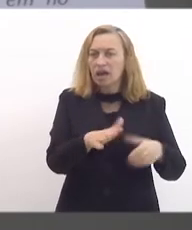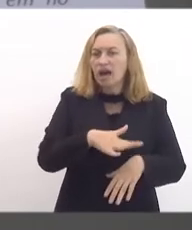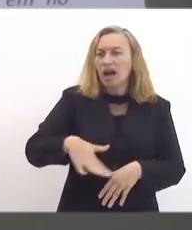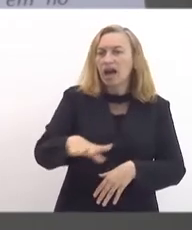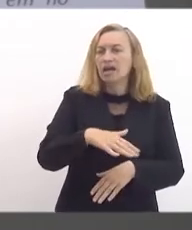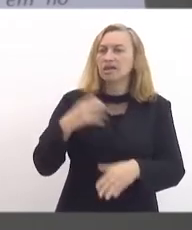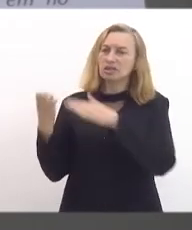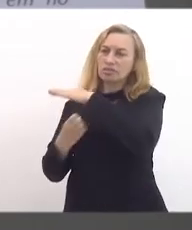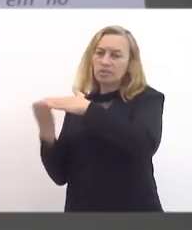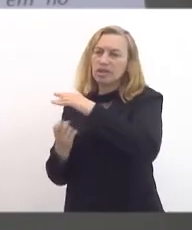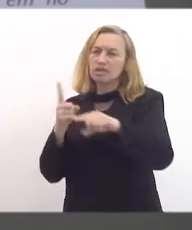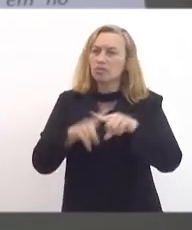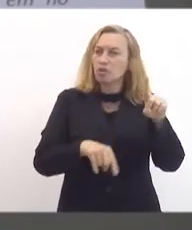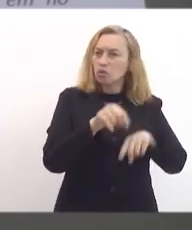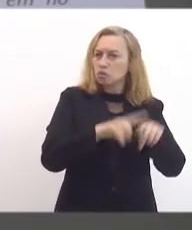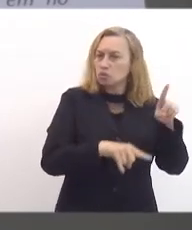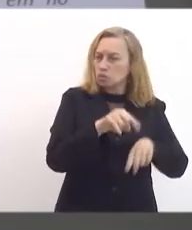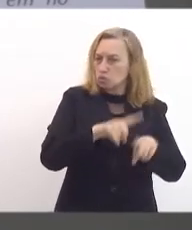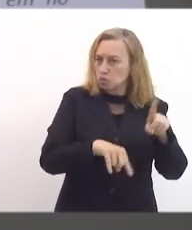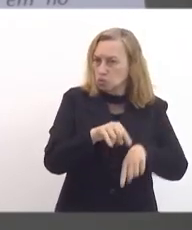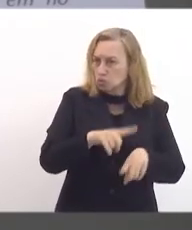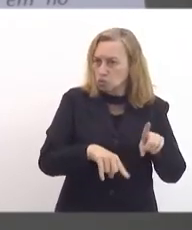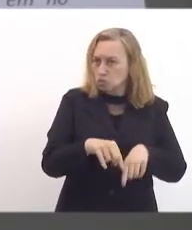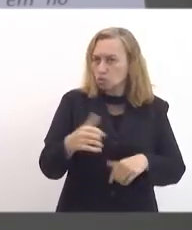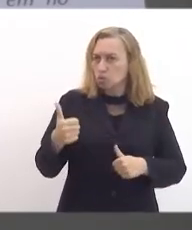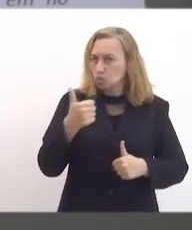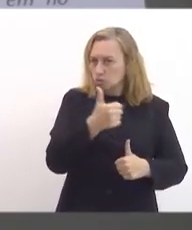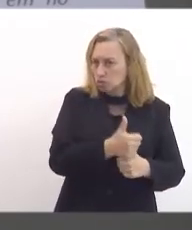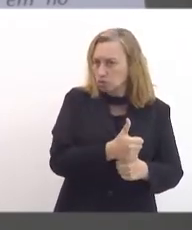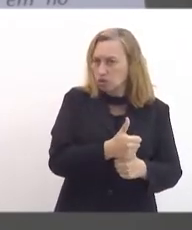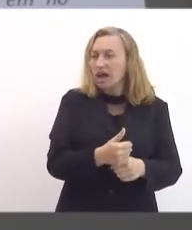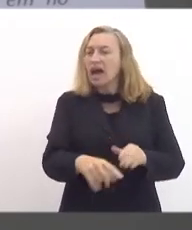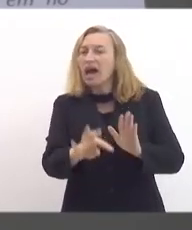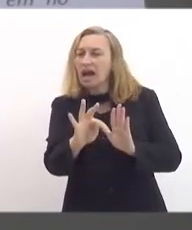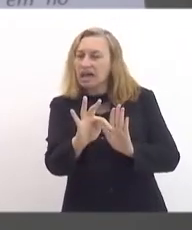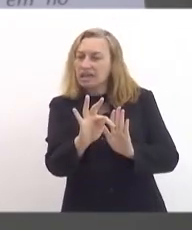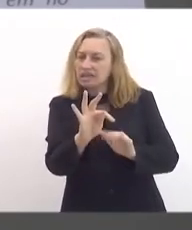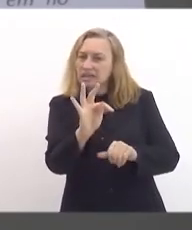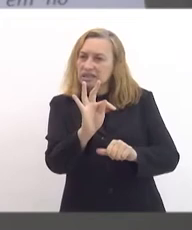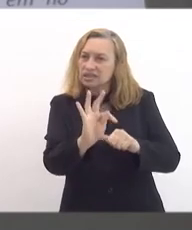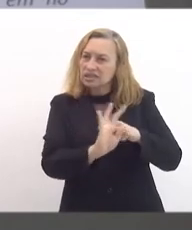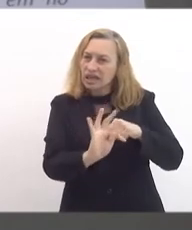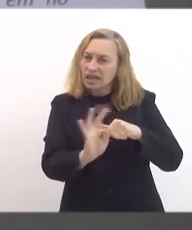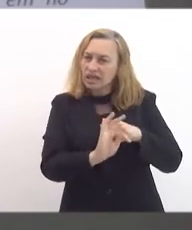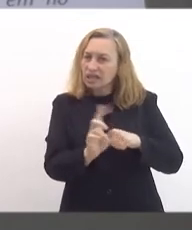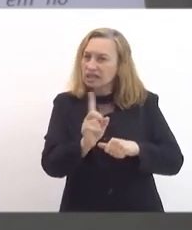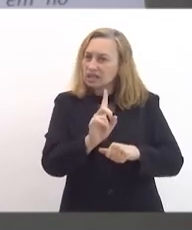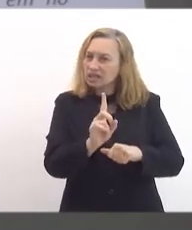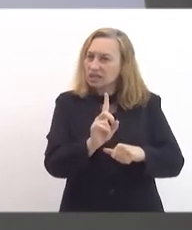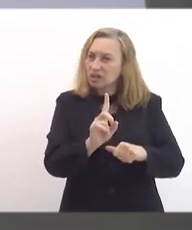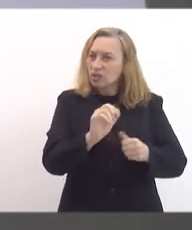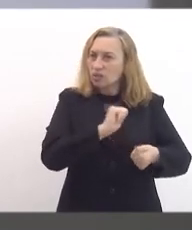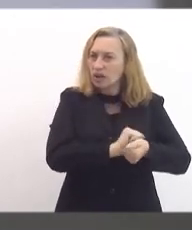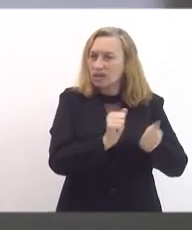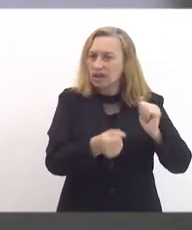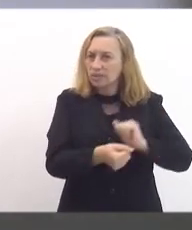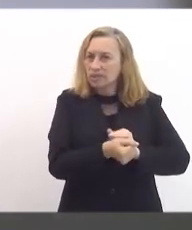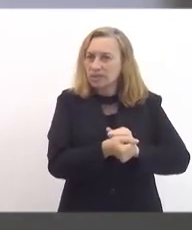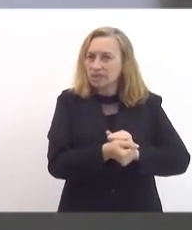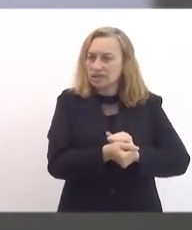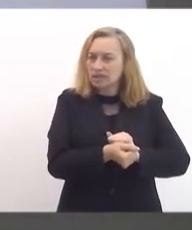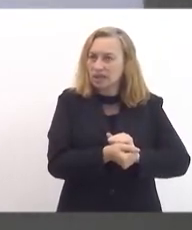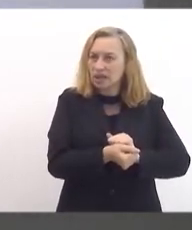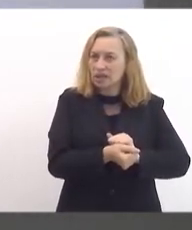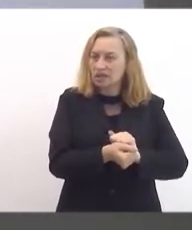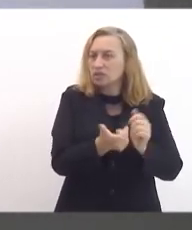para qualquer produto a a a técnica e não adequada para colocar